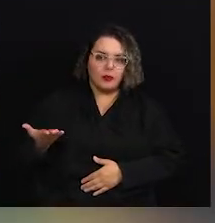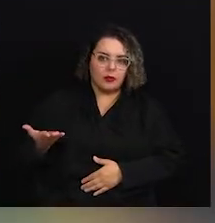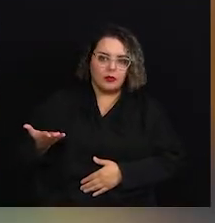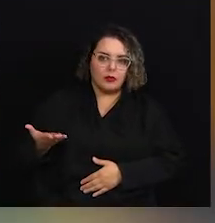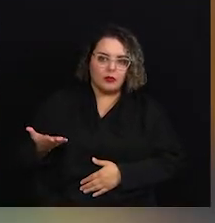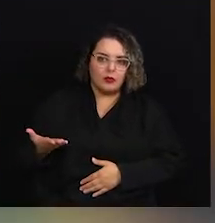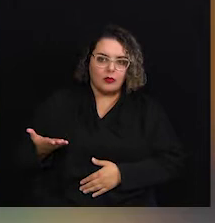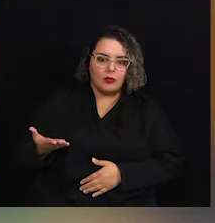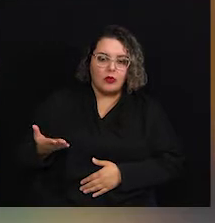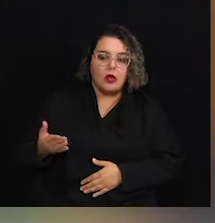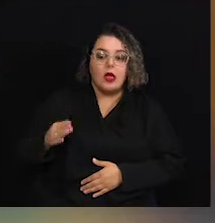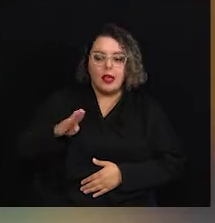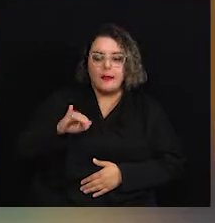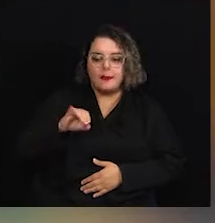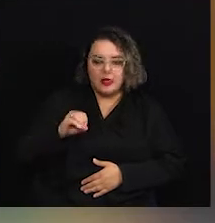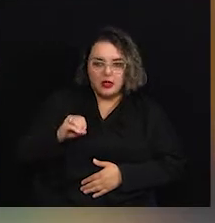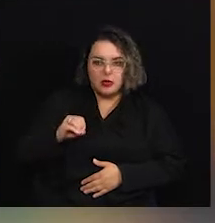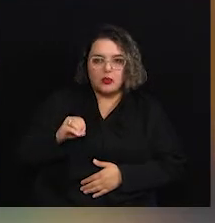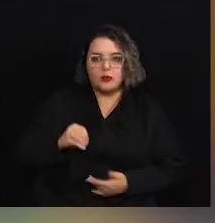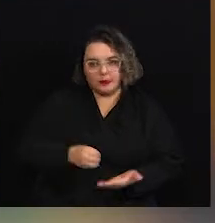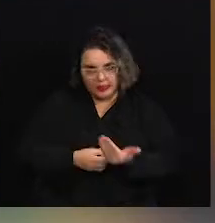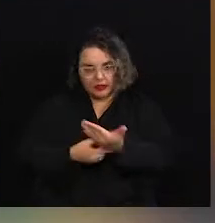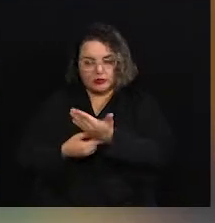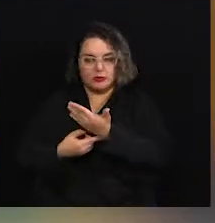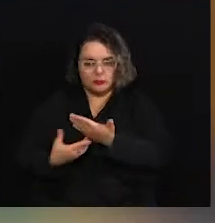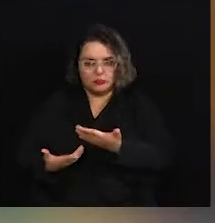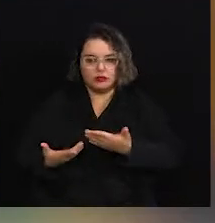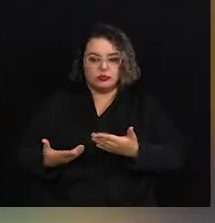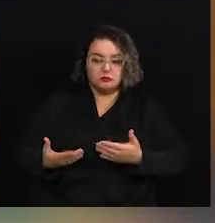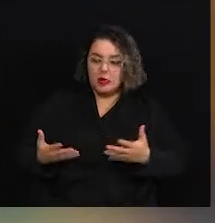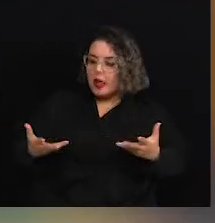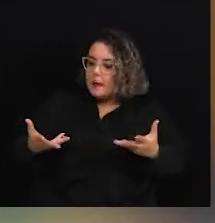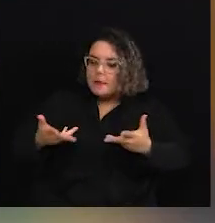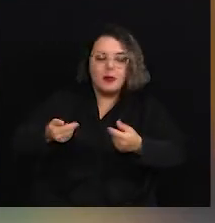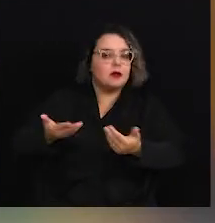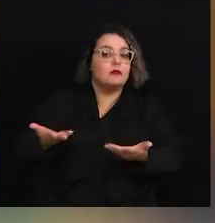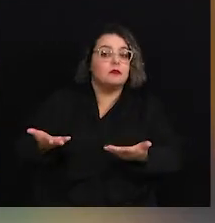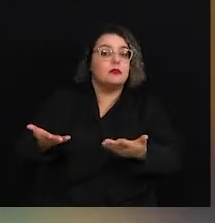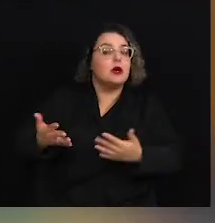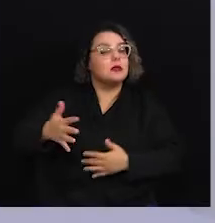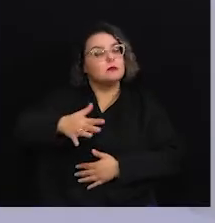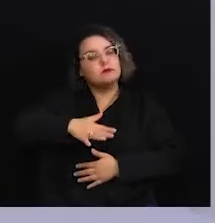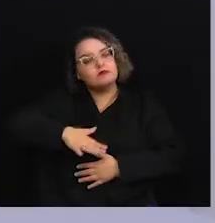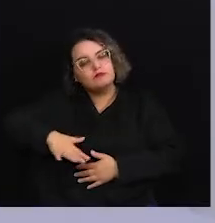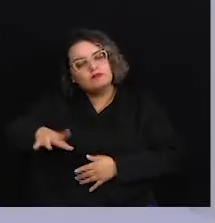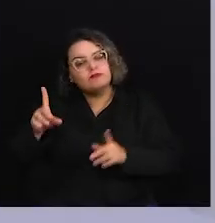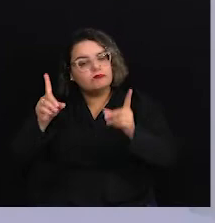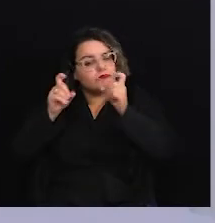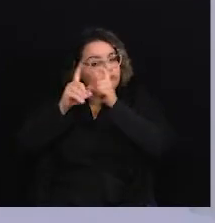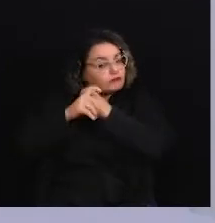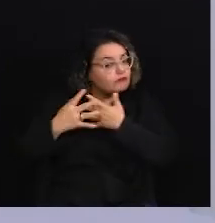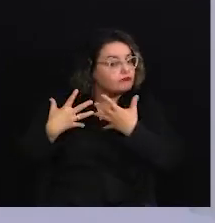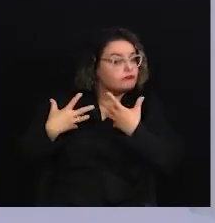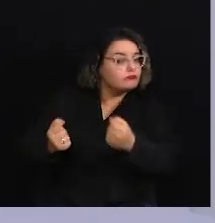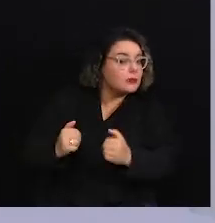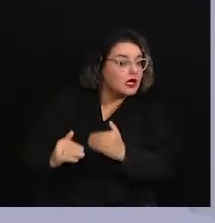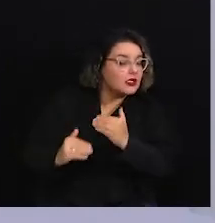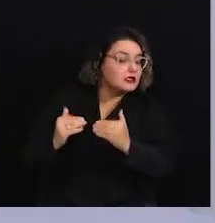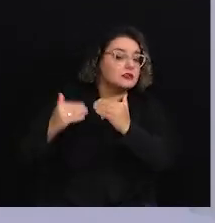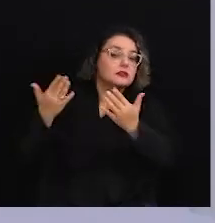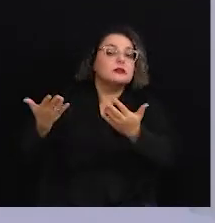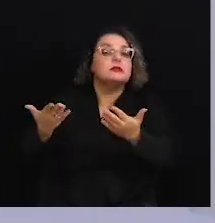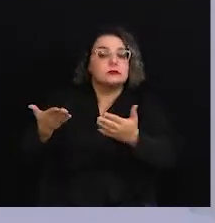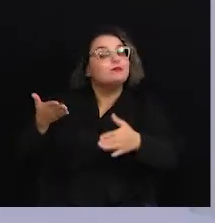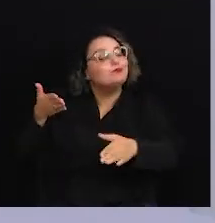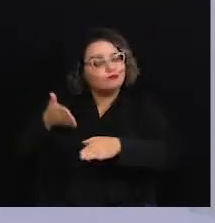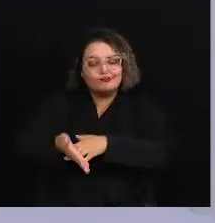que formou em biotecnologia, que é uma área incrível, só que ainda tem um mercado muito difícil de você